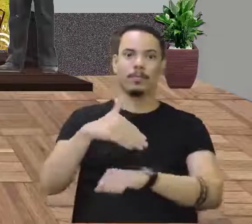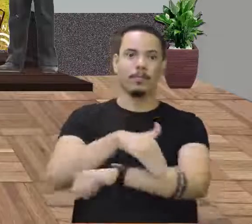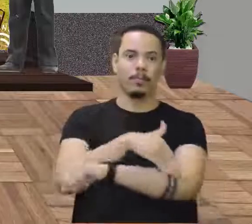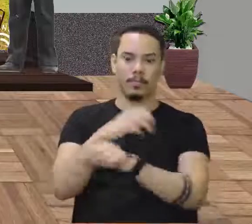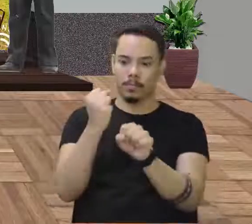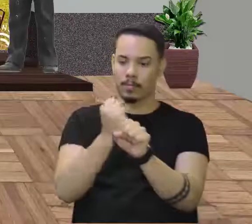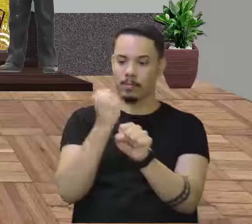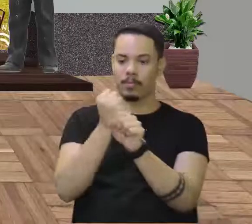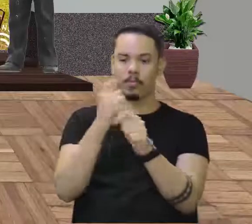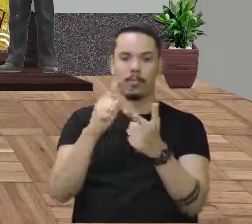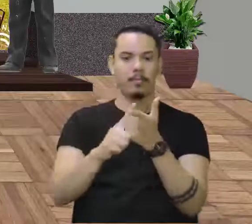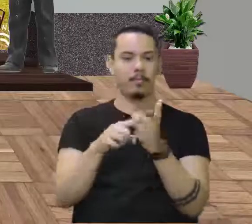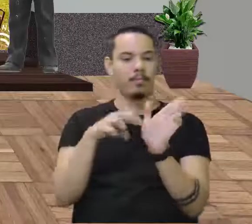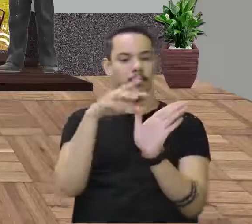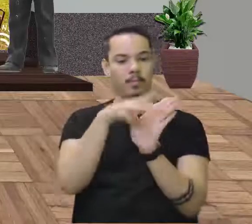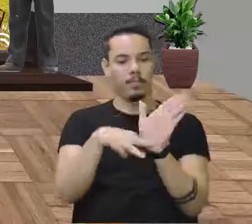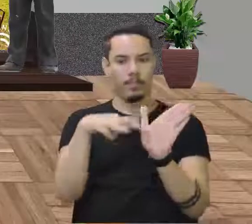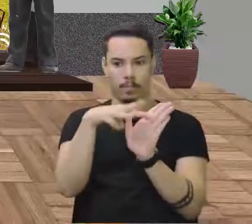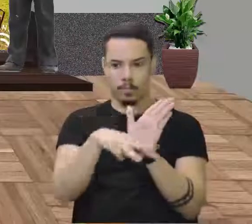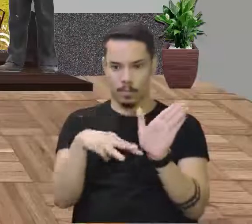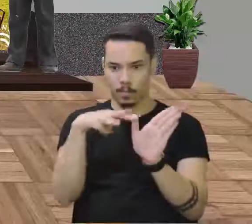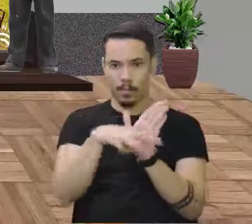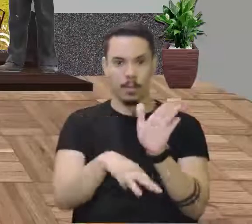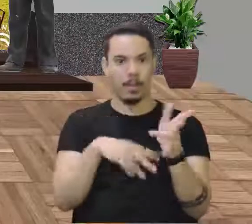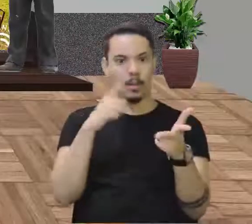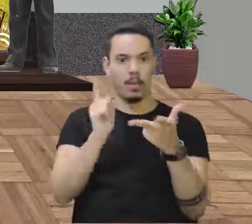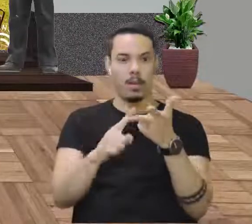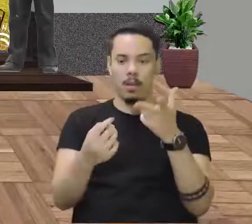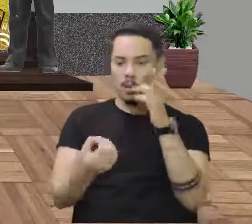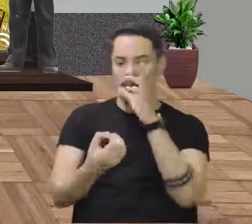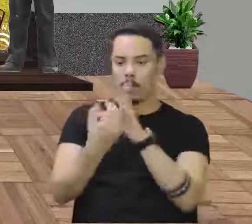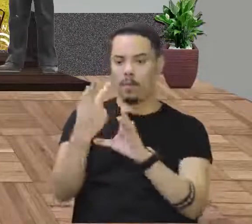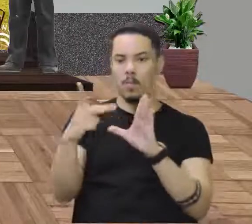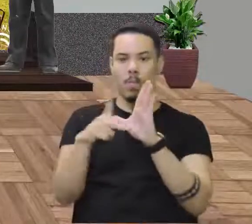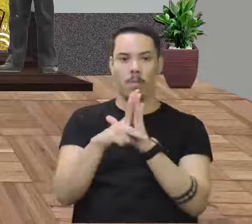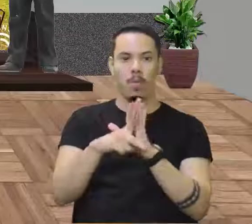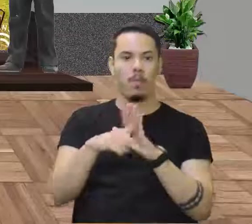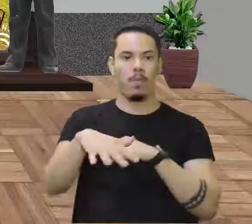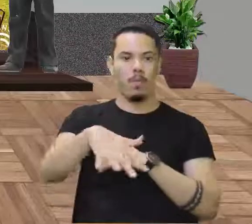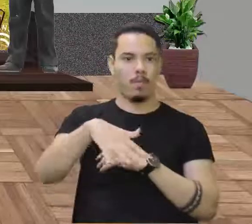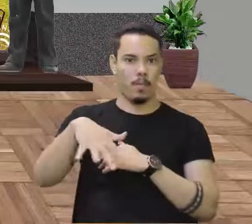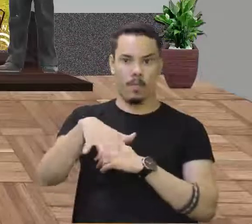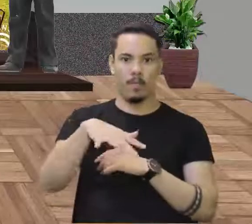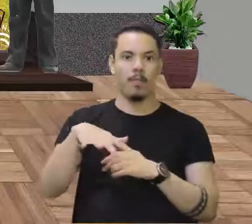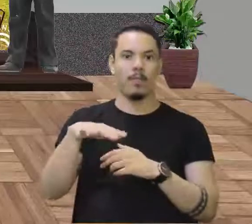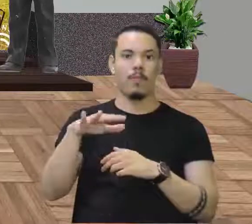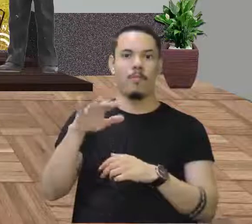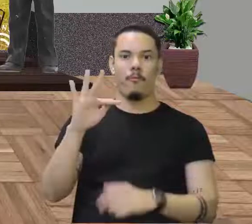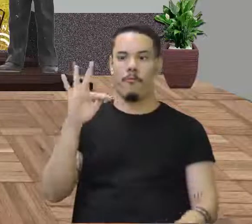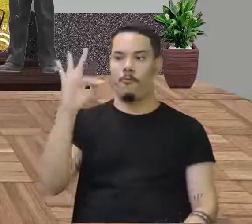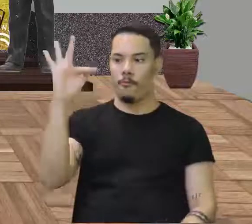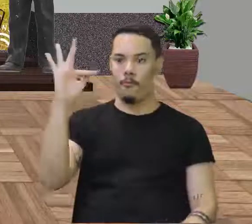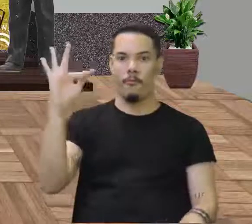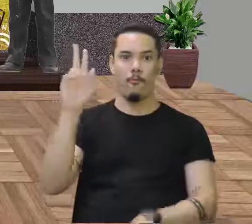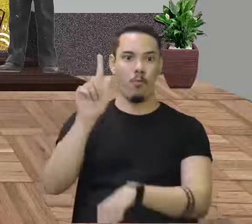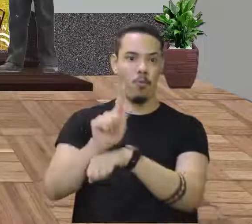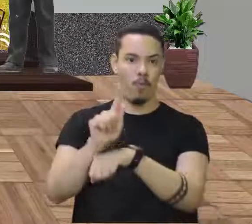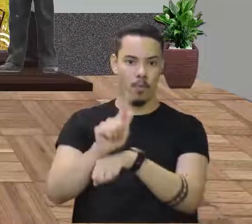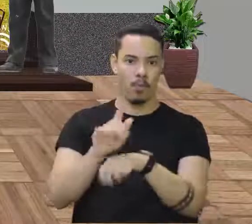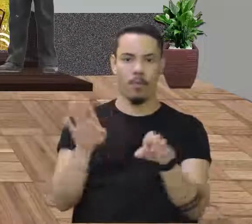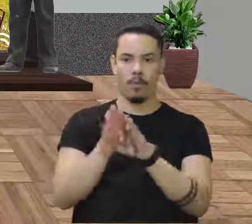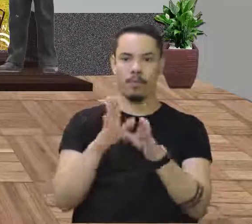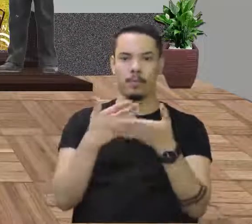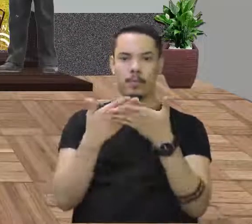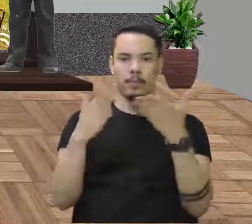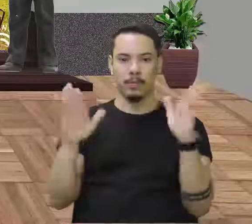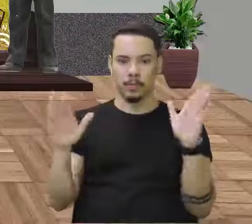com a estrada de ferro Madre Mamoré, com a criação do território federal do Guaporé, com a abertura,